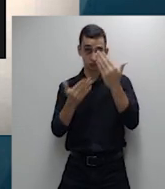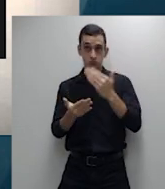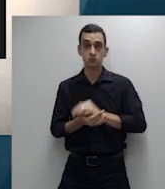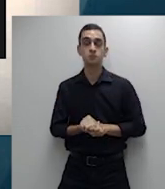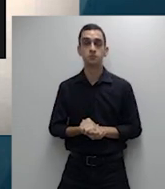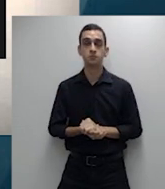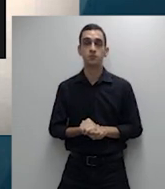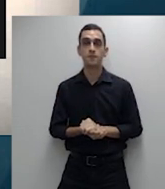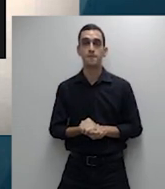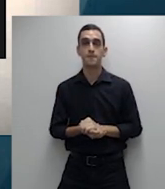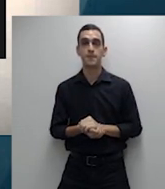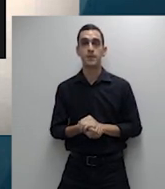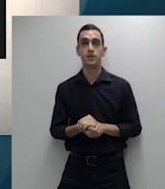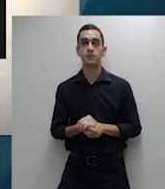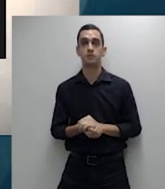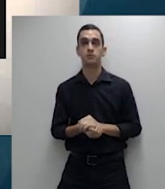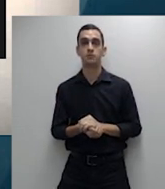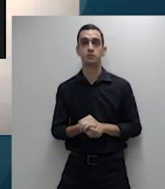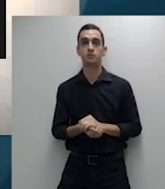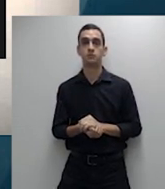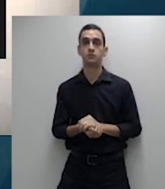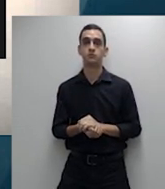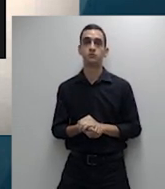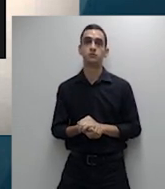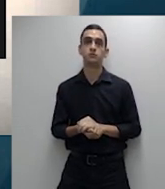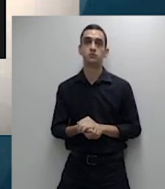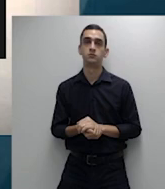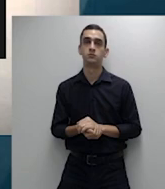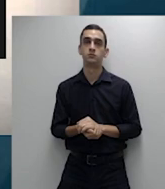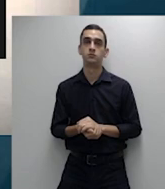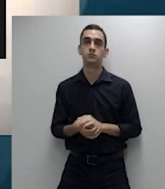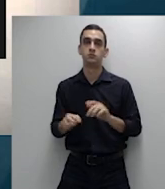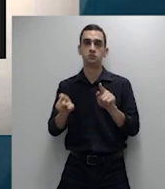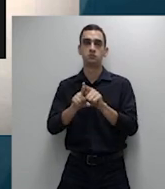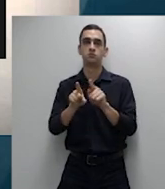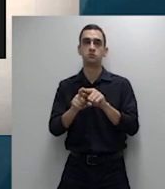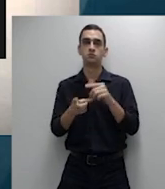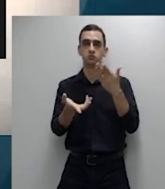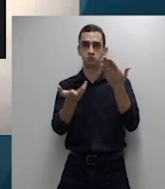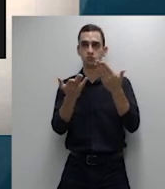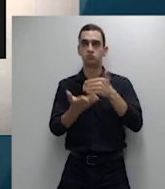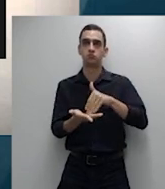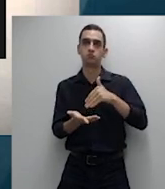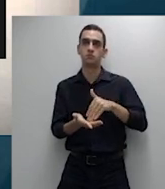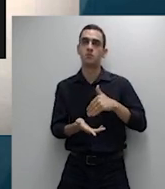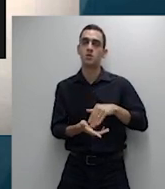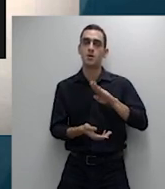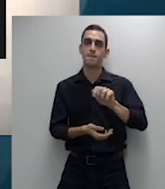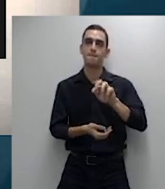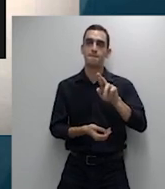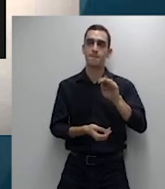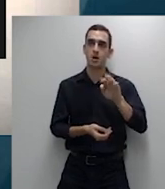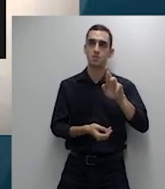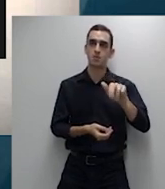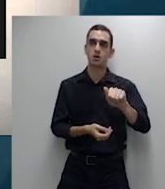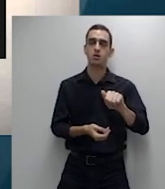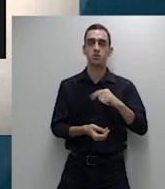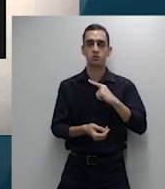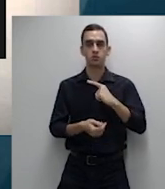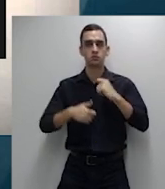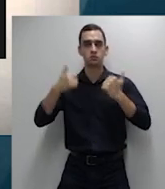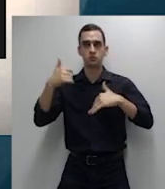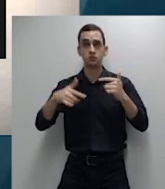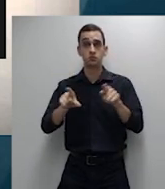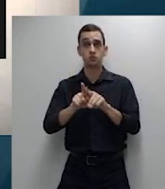Aurélio Rios também do trabalho aqui secretaria e logo aqui